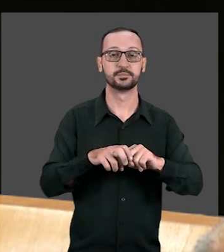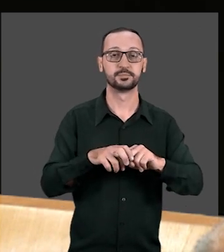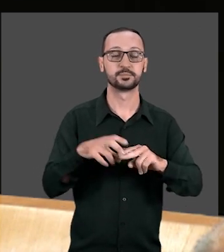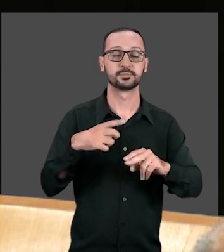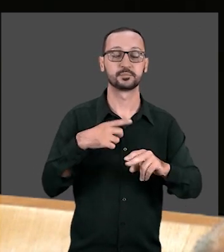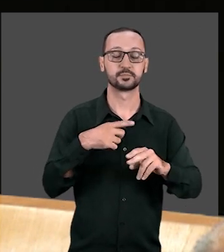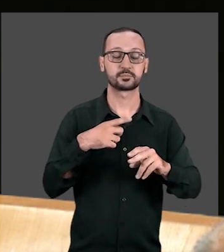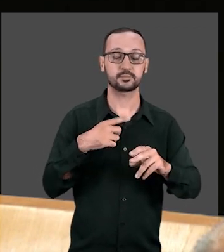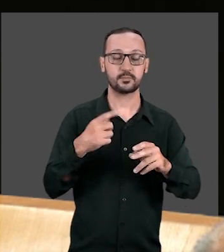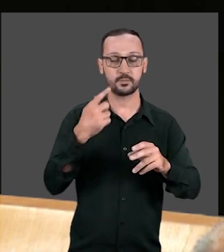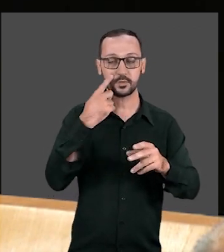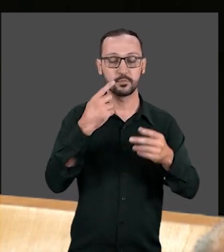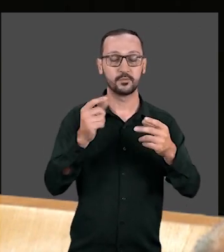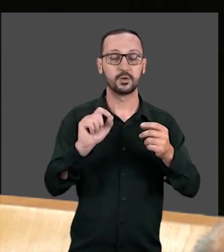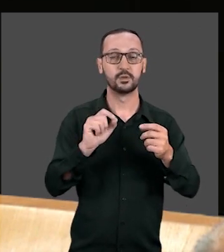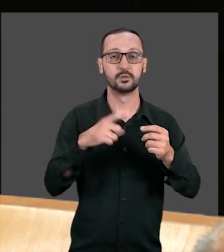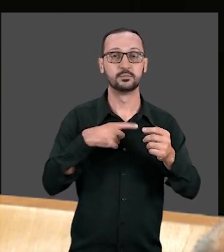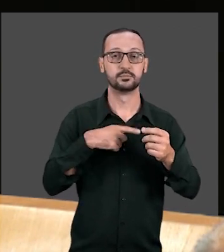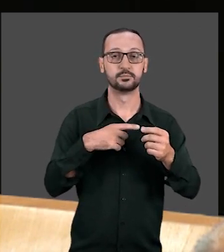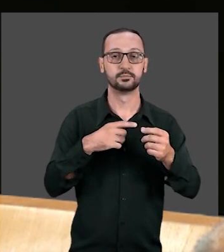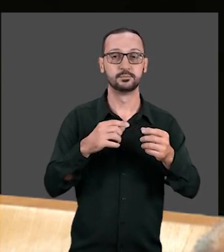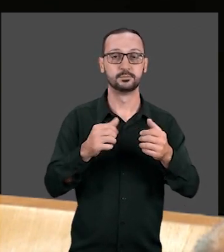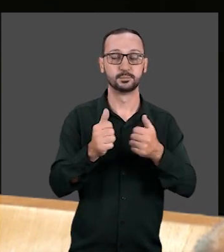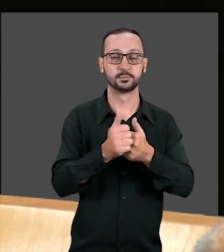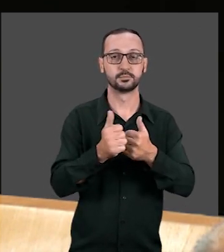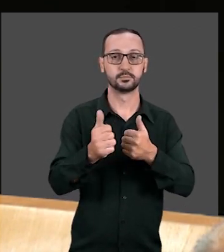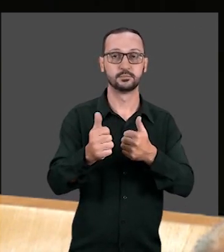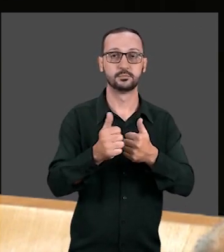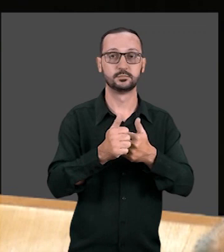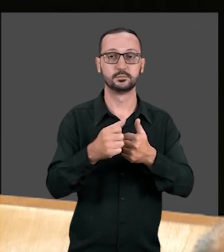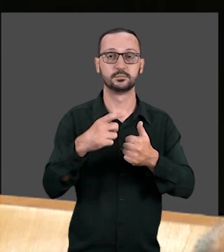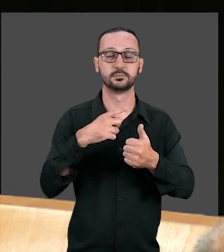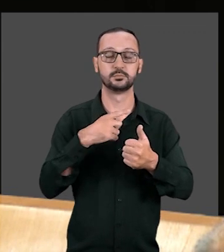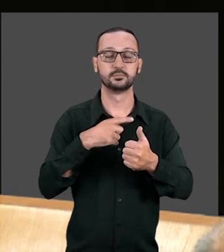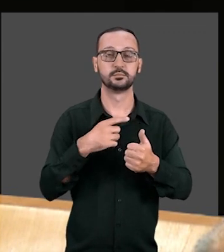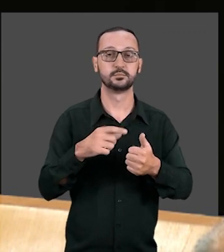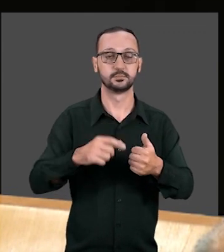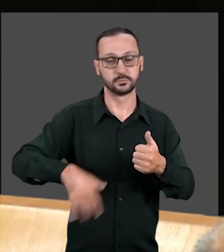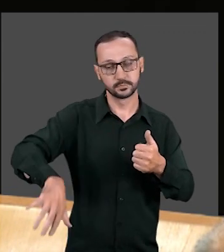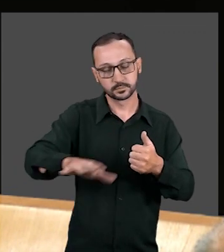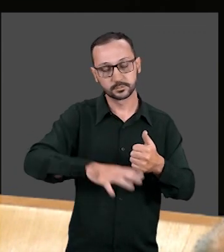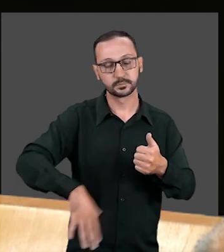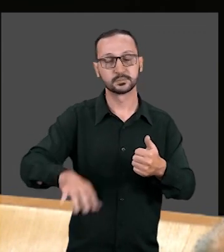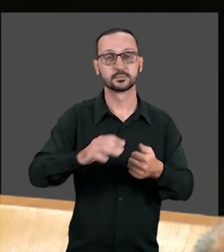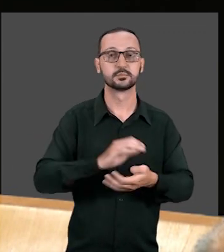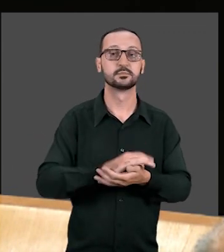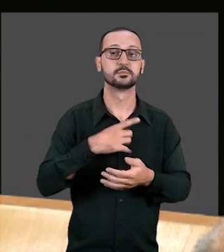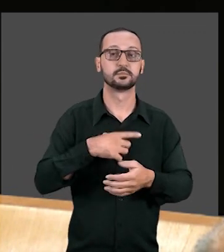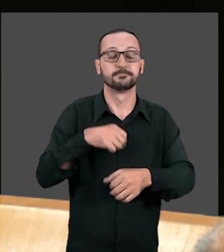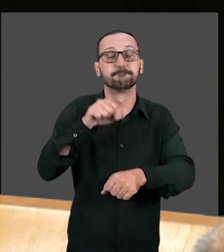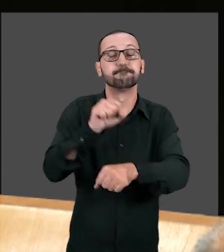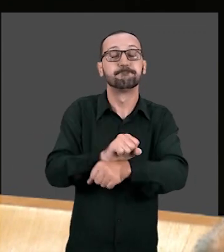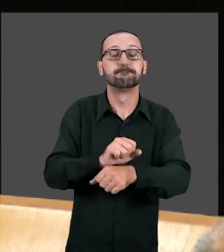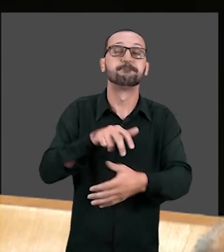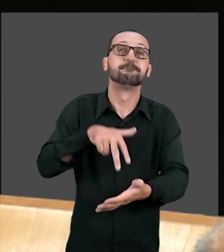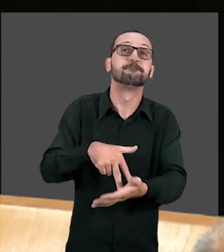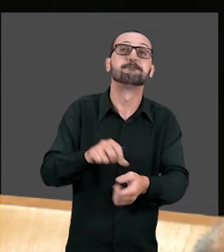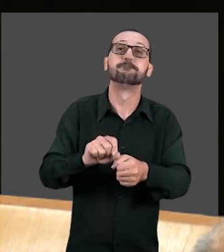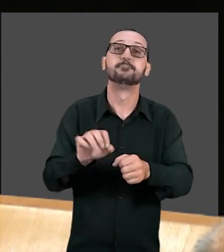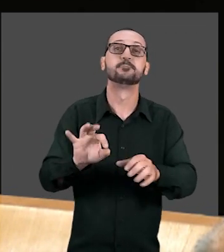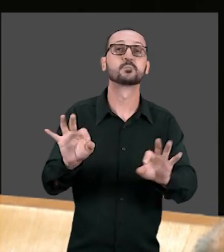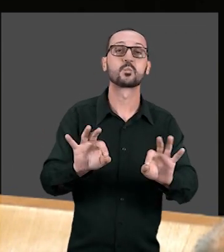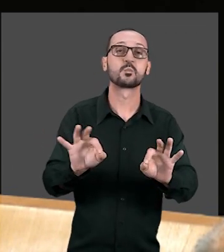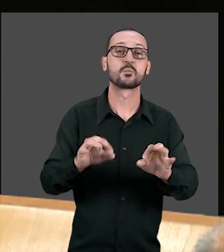Corte Constitucional pode desempenhar o papel representativo de fazer valer a vontade da maioria que ficou paralisada